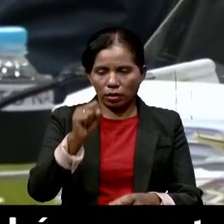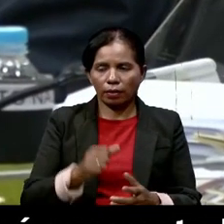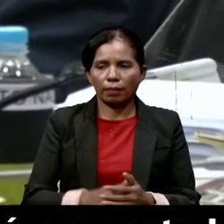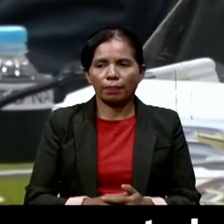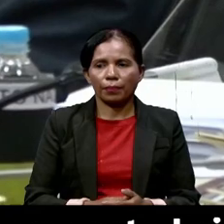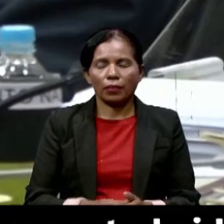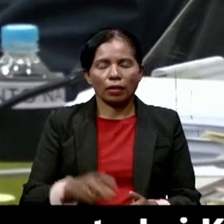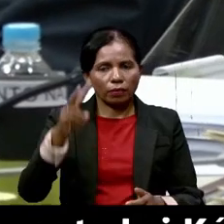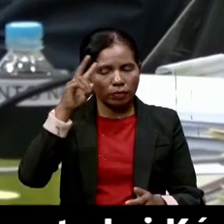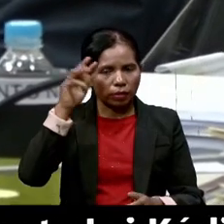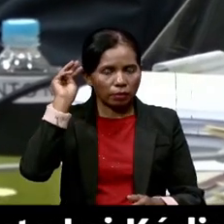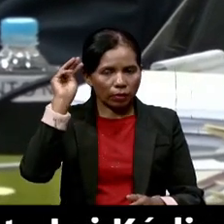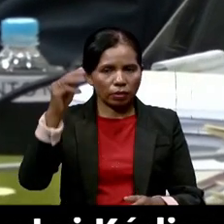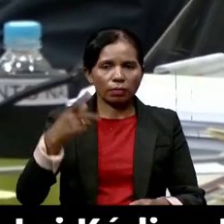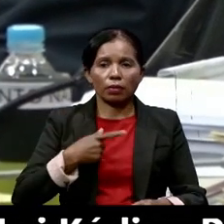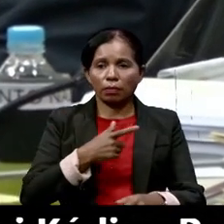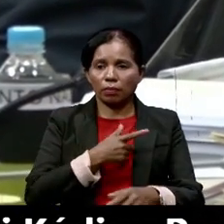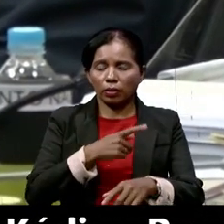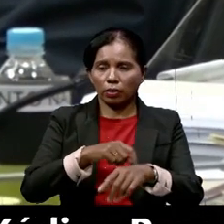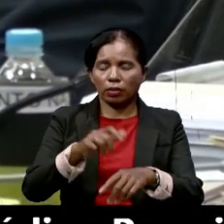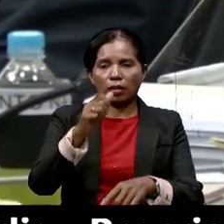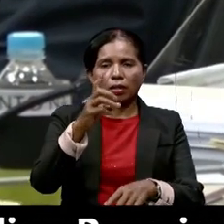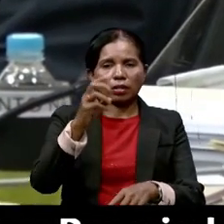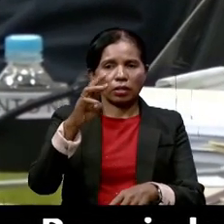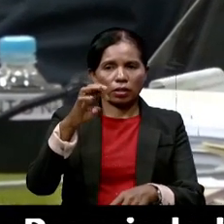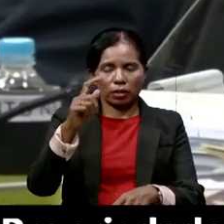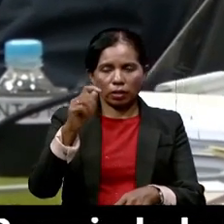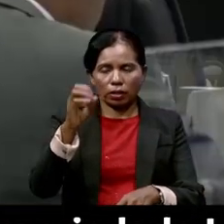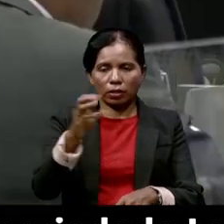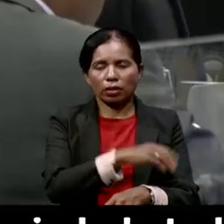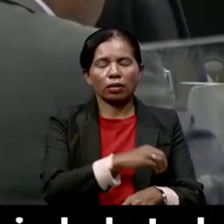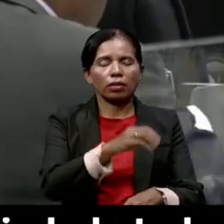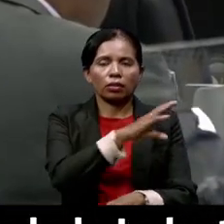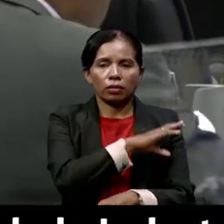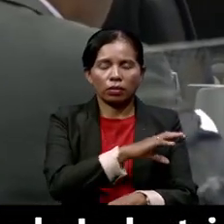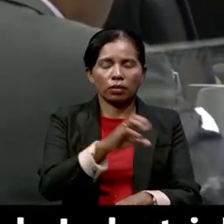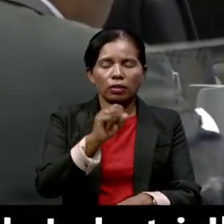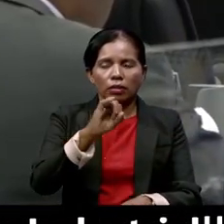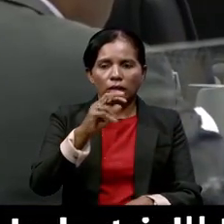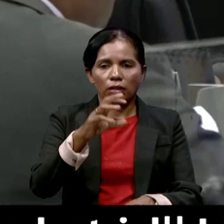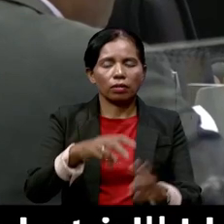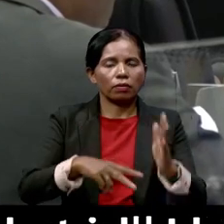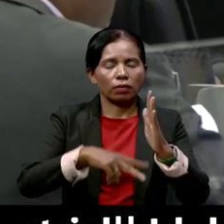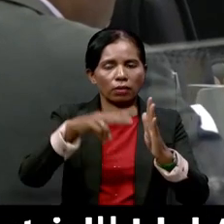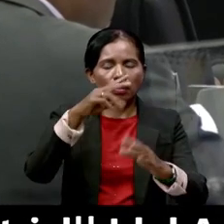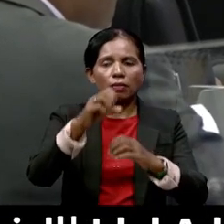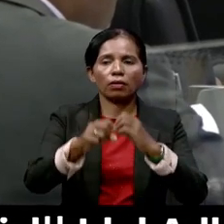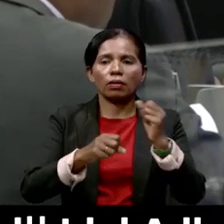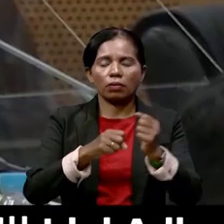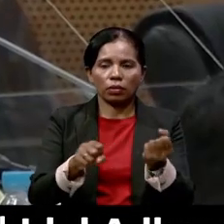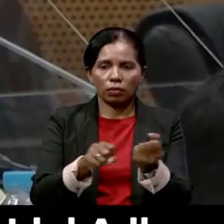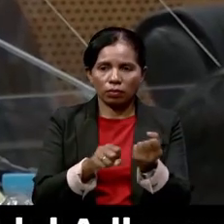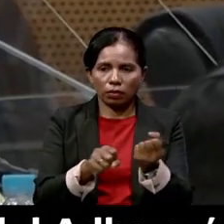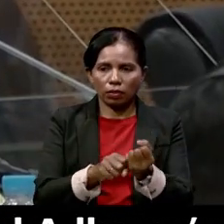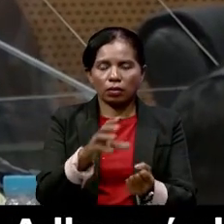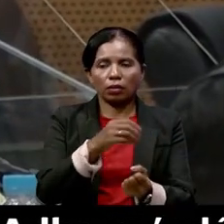questão ne vice ministro ba asunto parlamentar aderitu Hugo da Costa afirma, regime segurança social ne, la os validate ba segurança social contributivo, ne